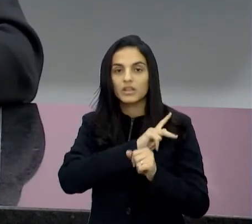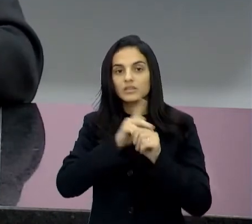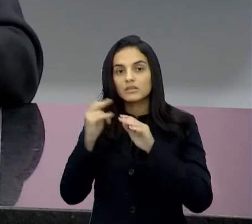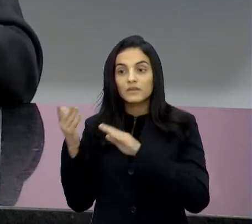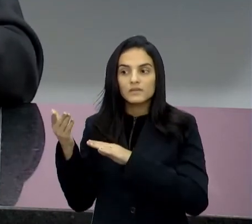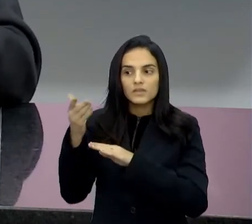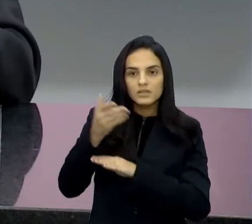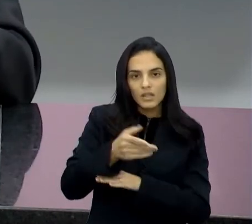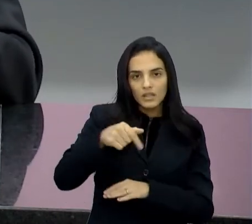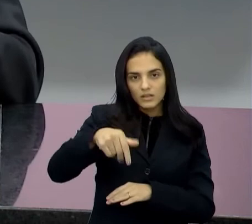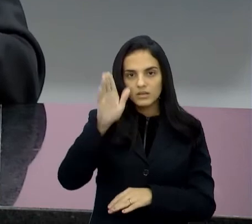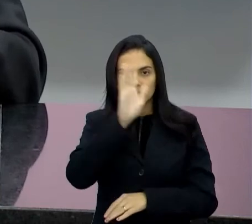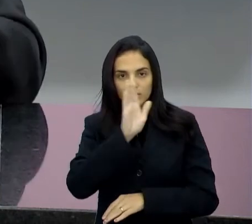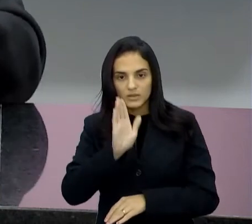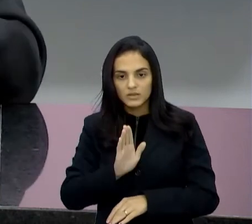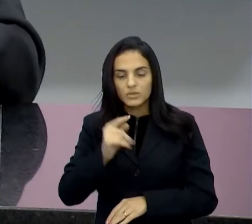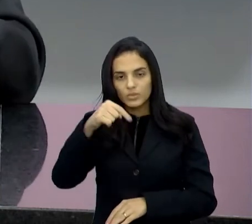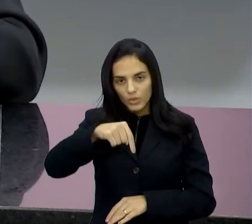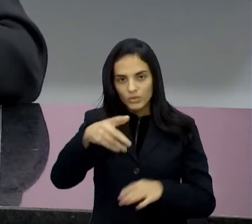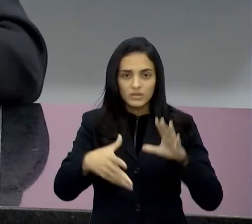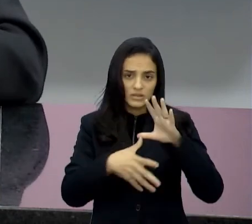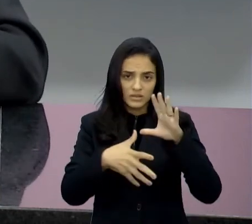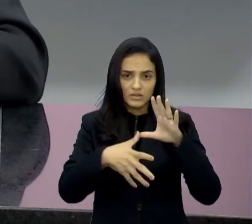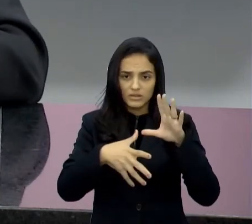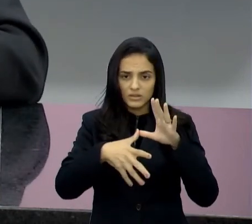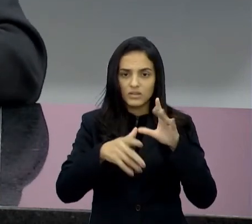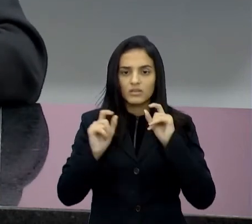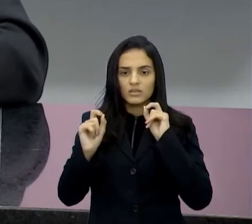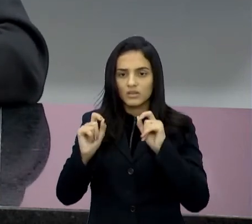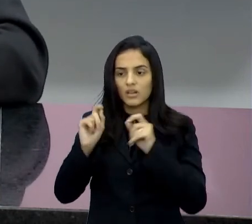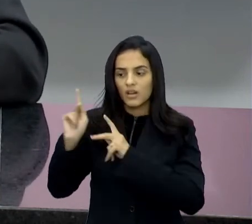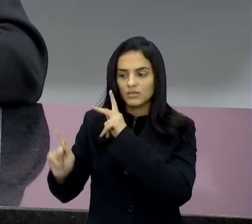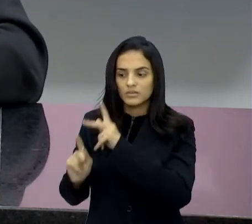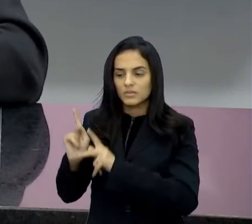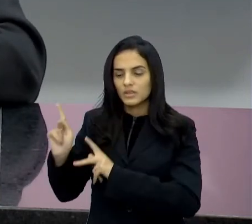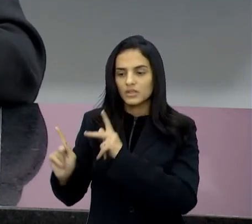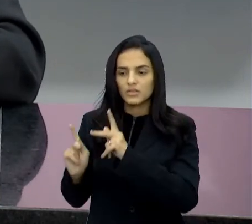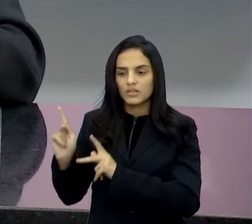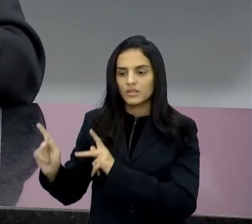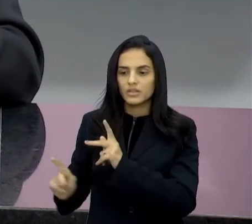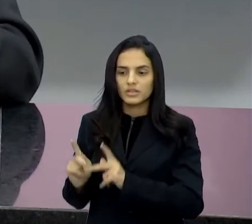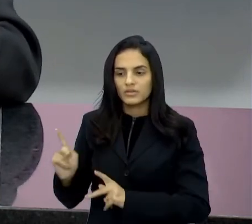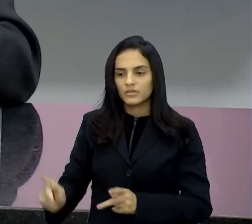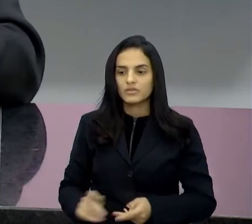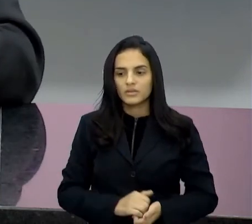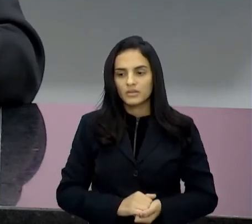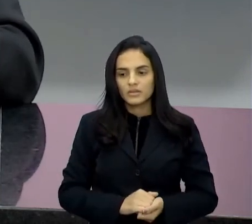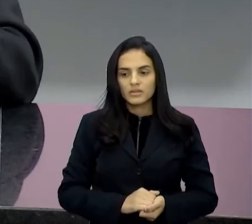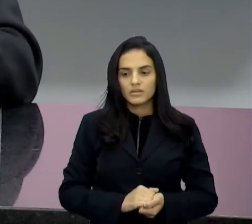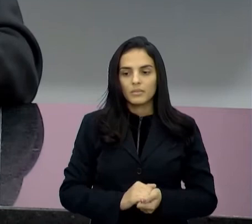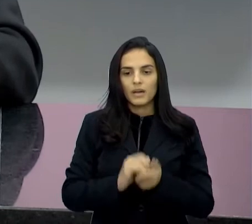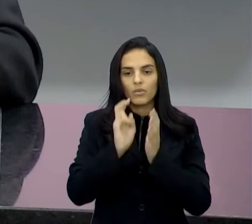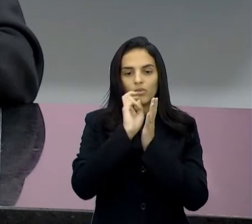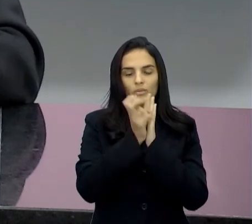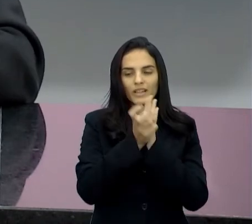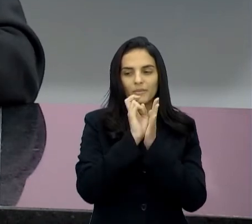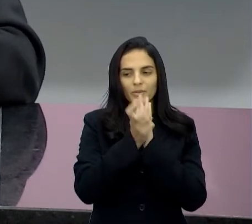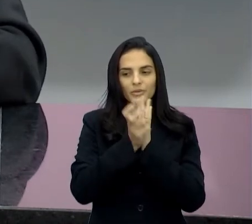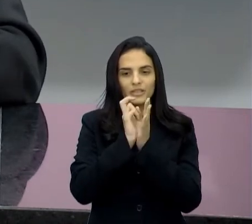Brasil, o nosso território era habitado pelos povos indígenas. E a cultura deles acabou